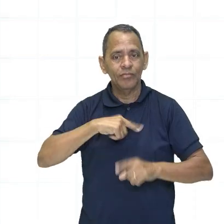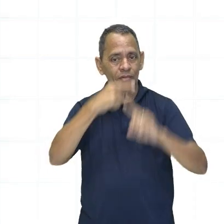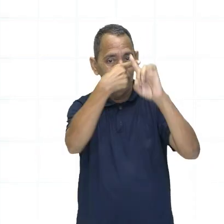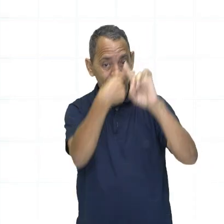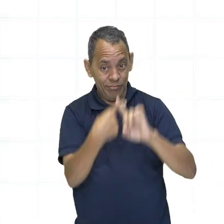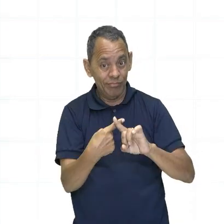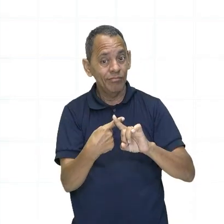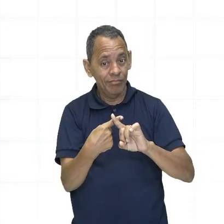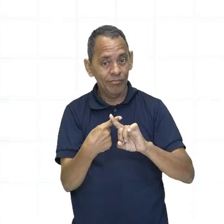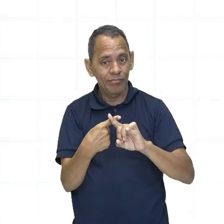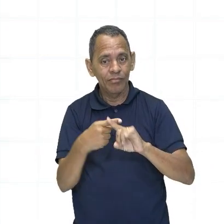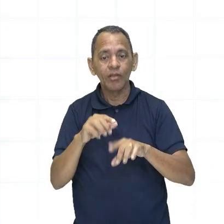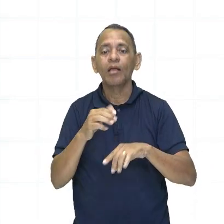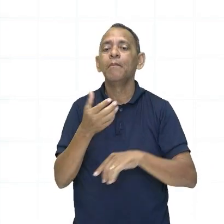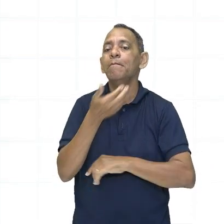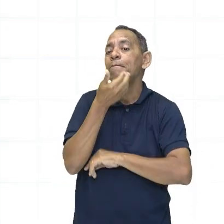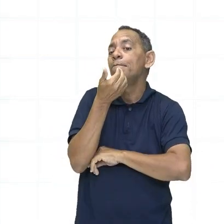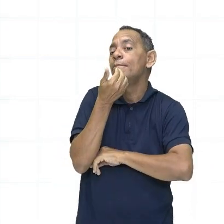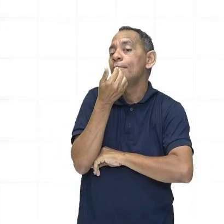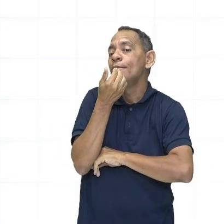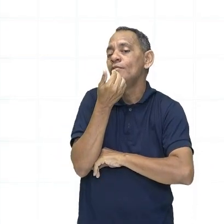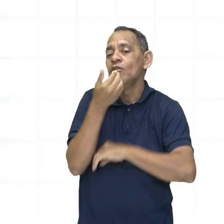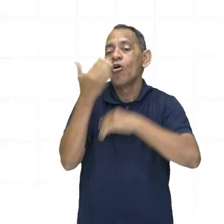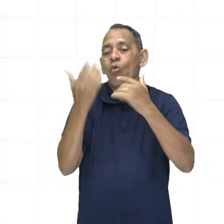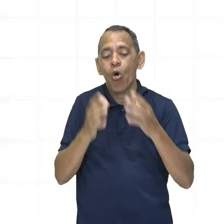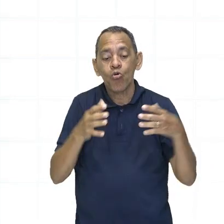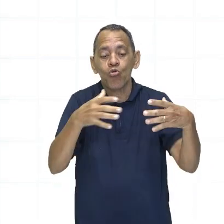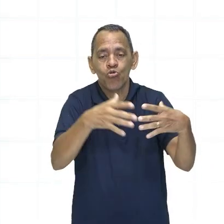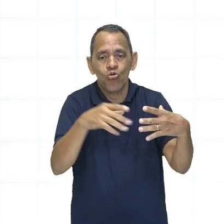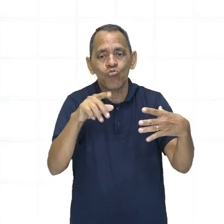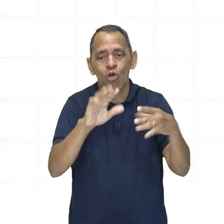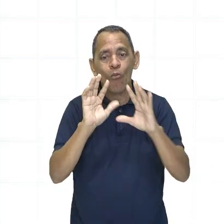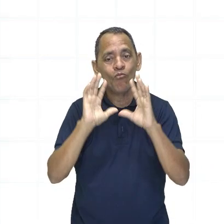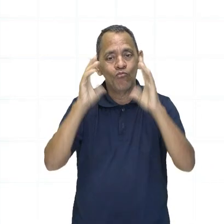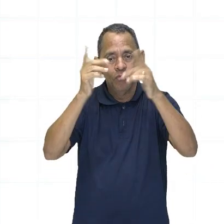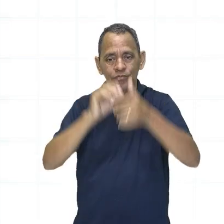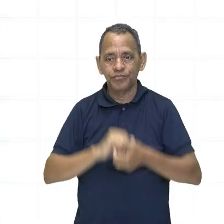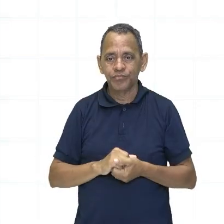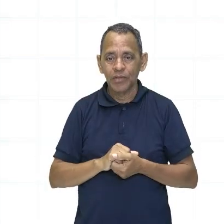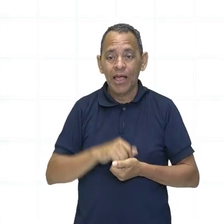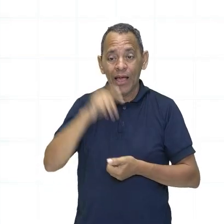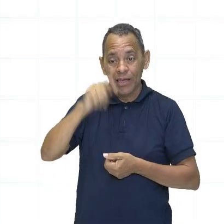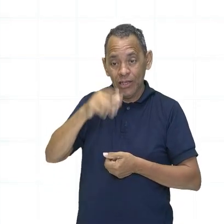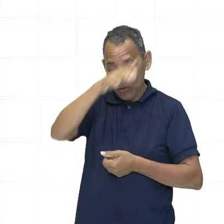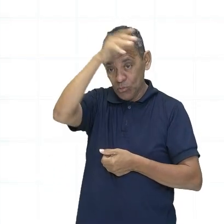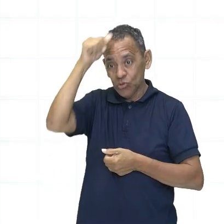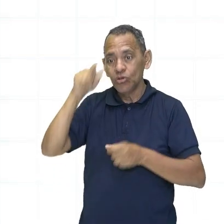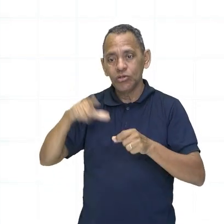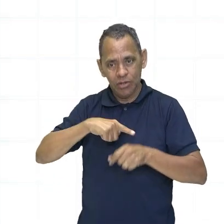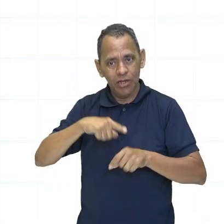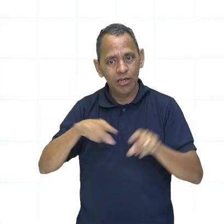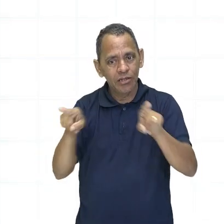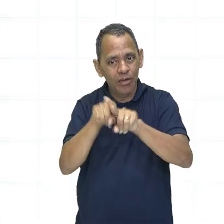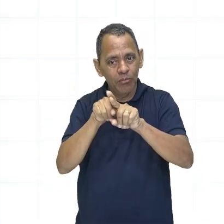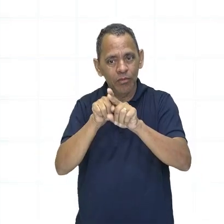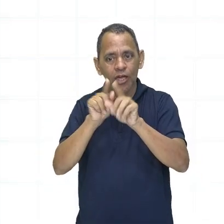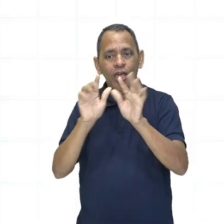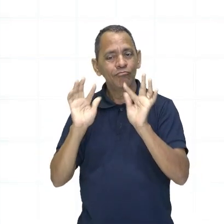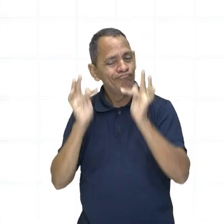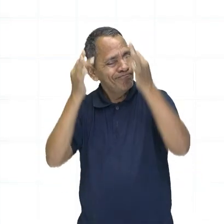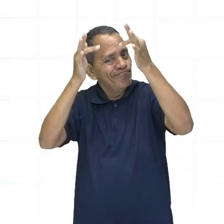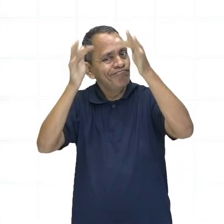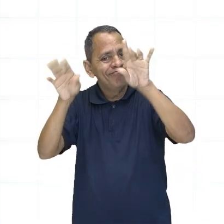qual a melhor quadrilha. Geralmente nós temos também um festival aqui no Amazonas, um festival folclórico, que existe também